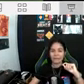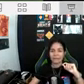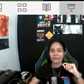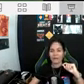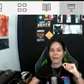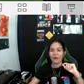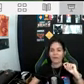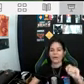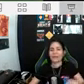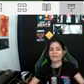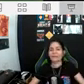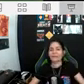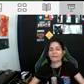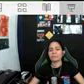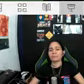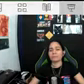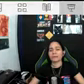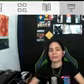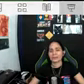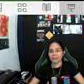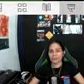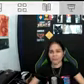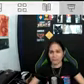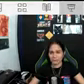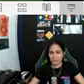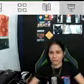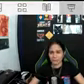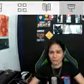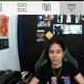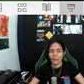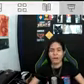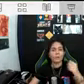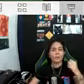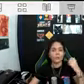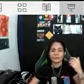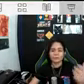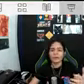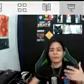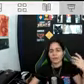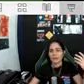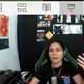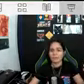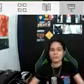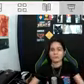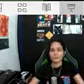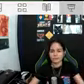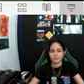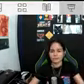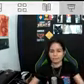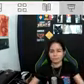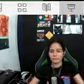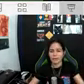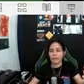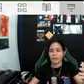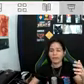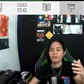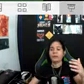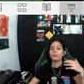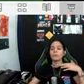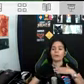Quem vai me dizer qual é esse tipo de variação aqui? O trabalho de cada um de vocês,